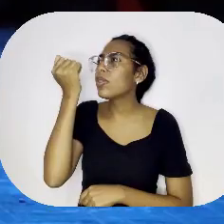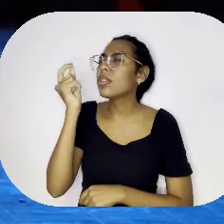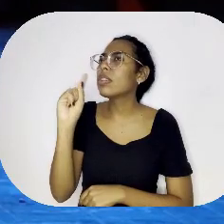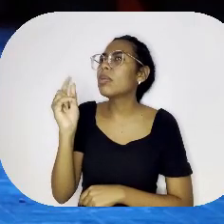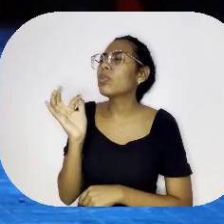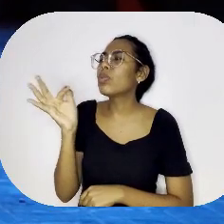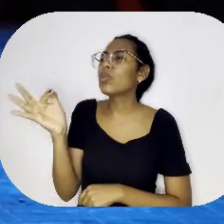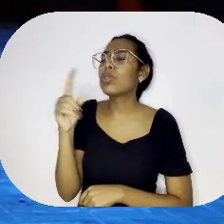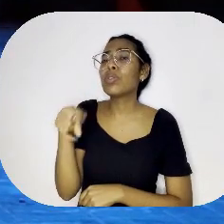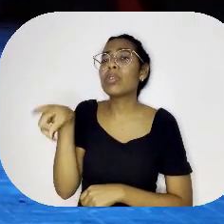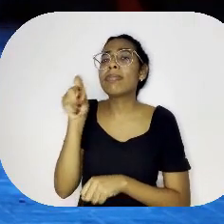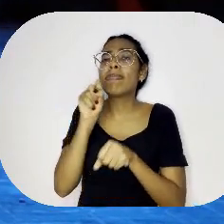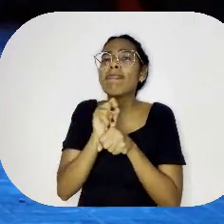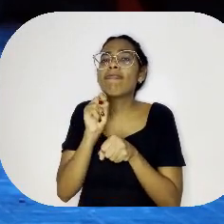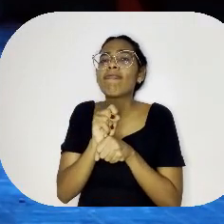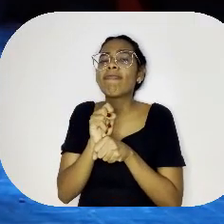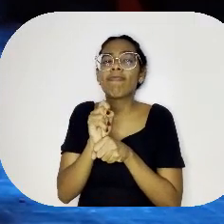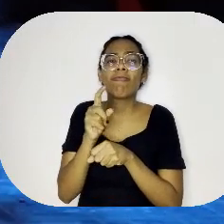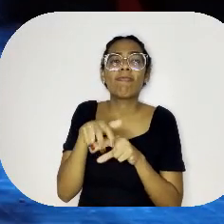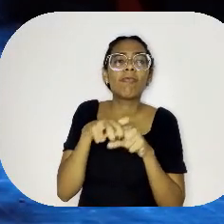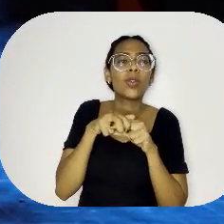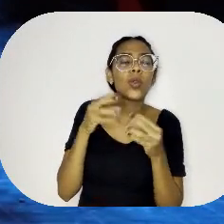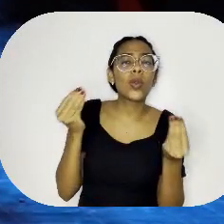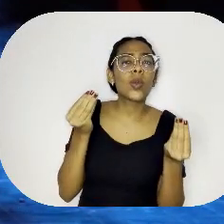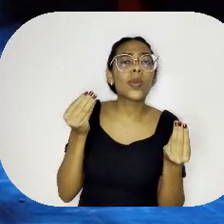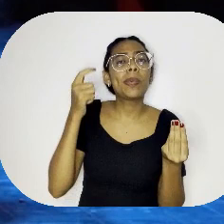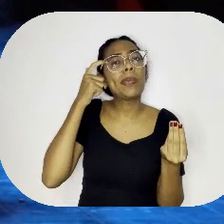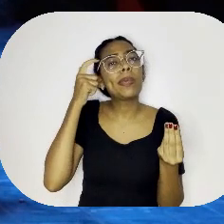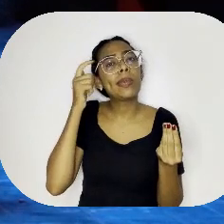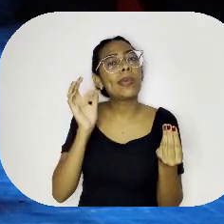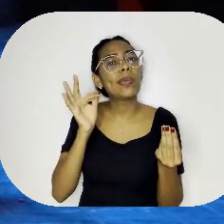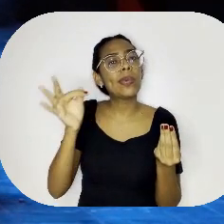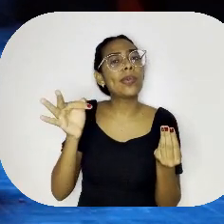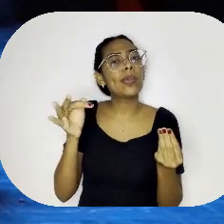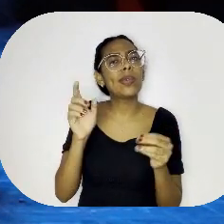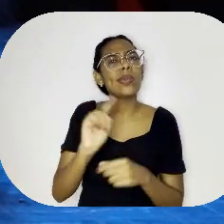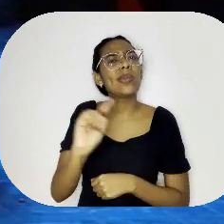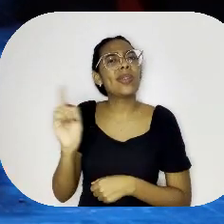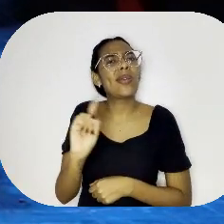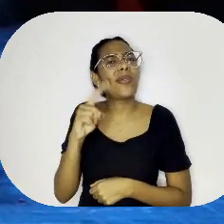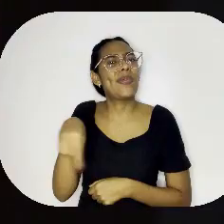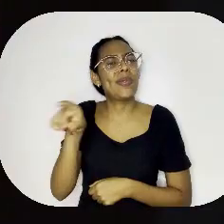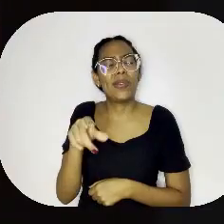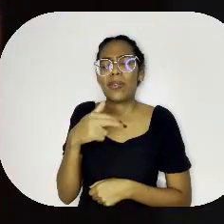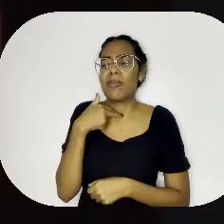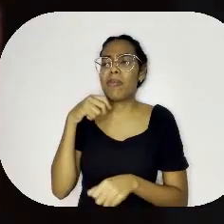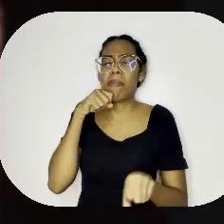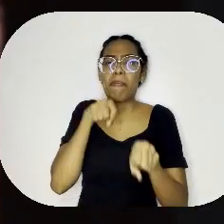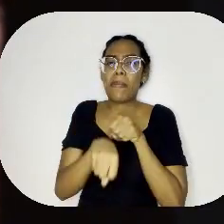será. Inútil você resistir ou mesmo suicidar-se. Não, não se